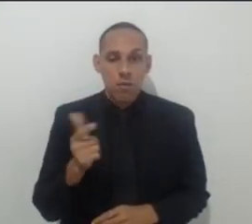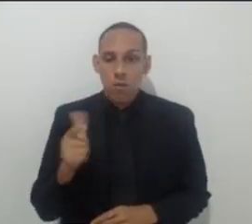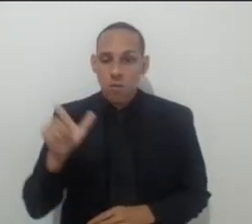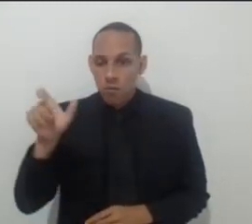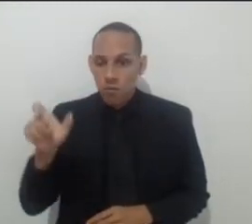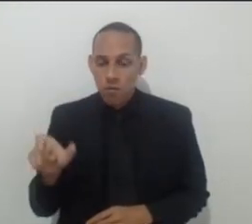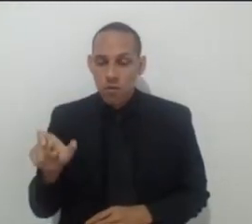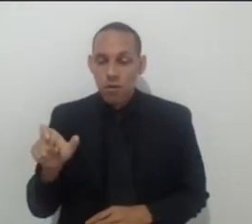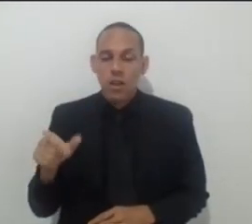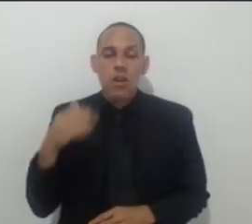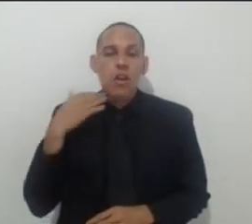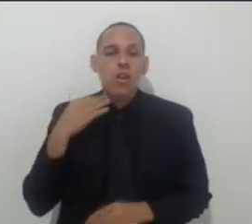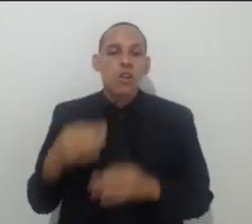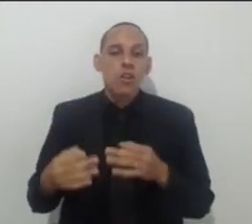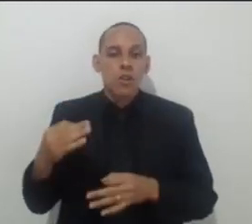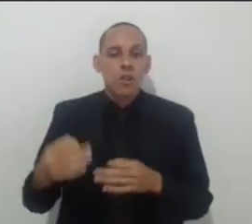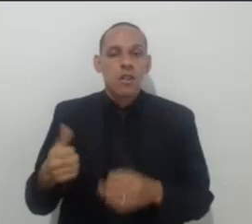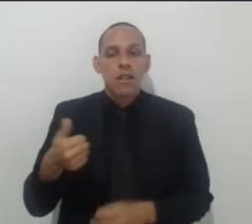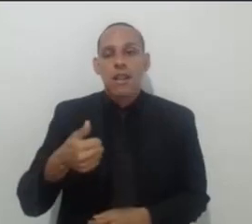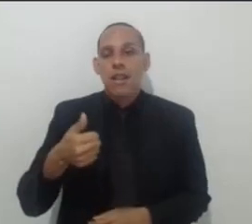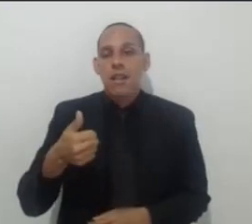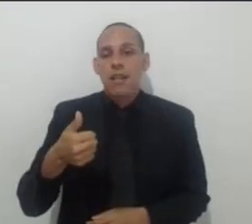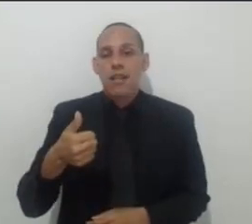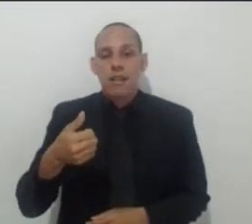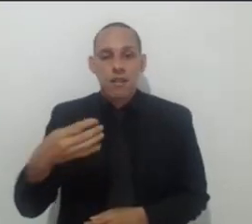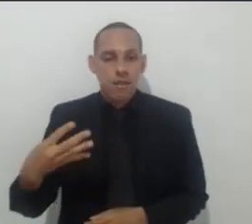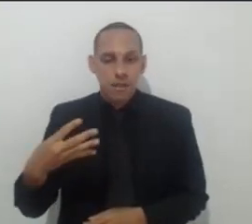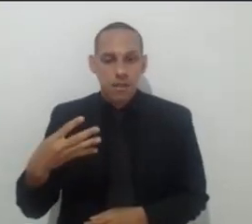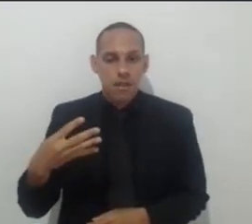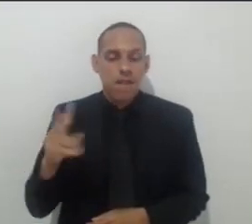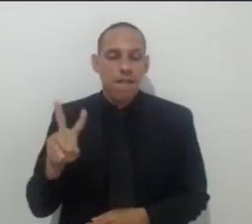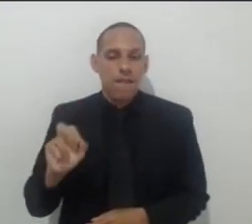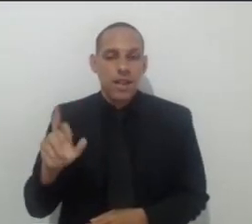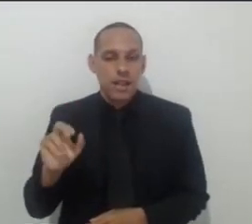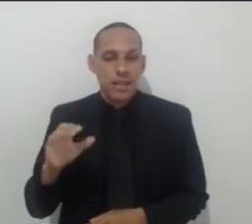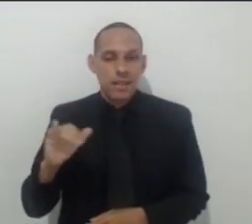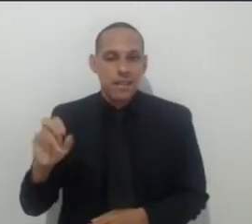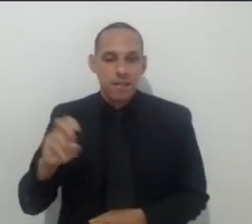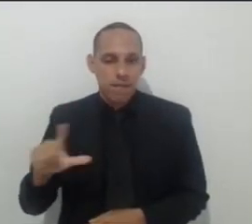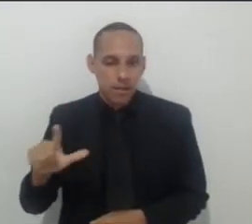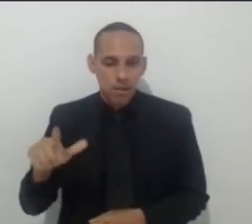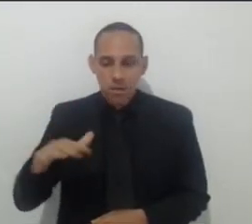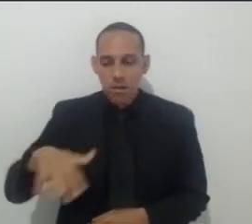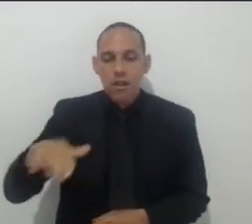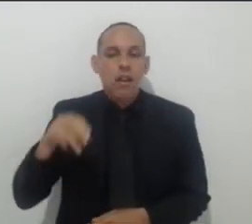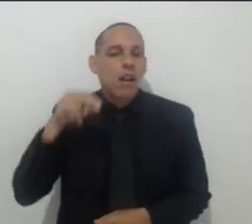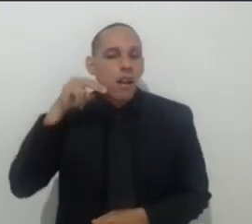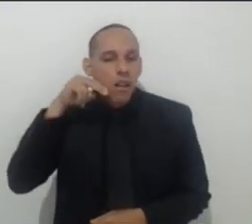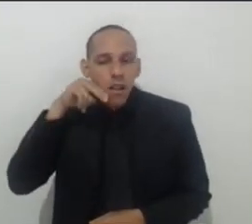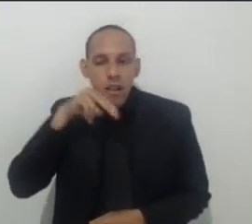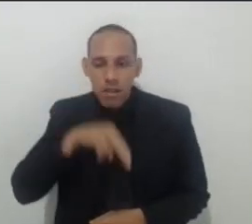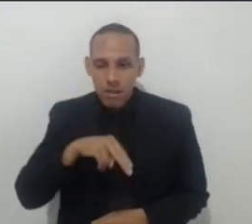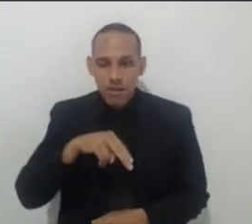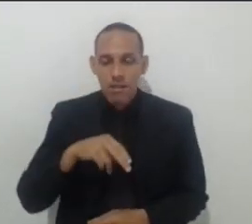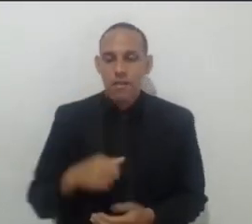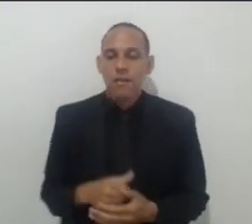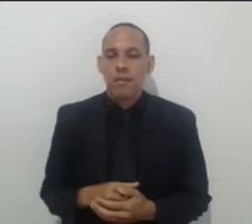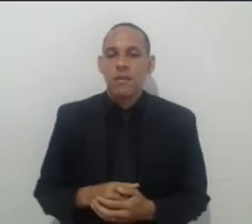da 14ª Vara Civil da Comarca de Natal, litis consortes Francisco Gilmar Augusto e